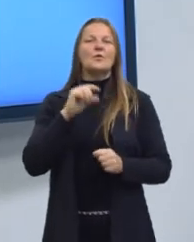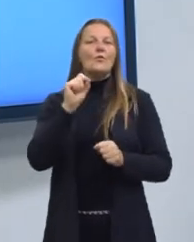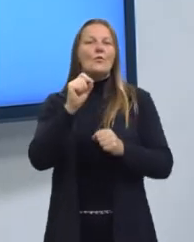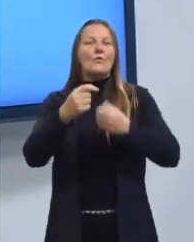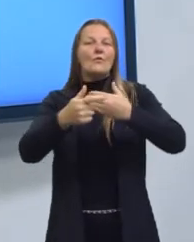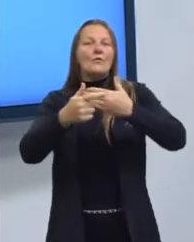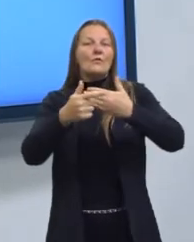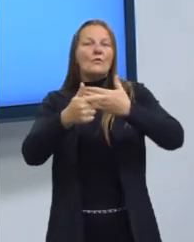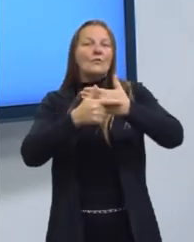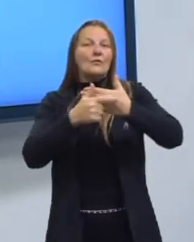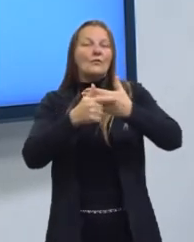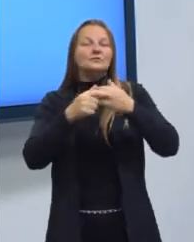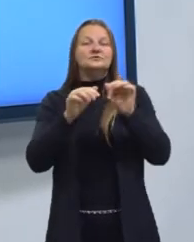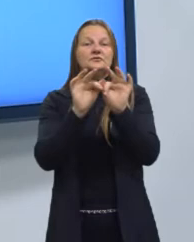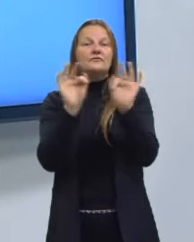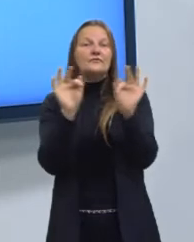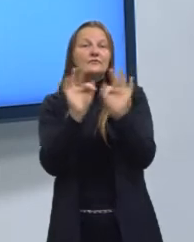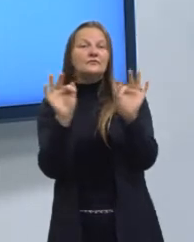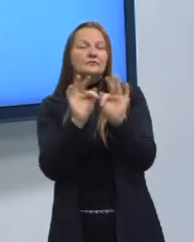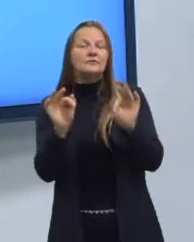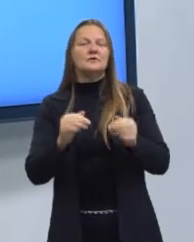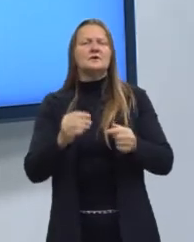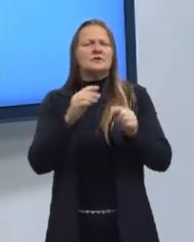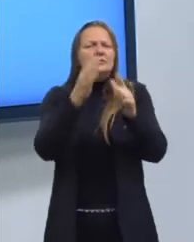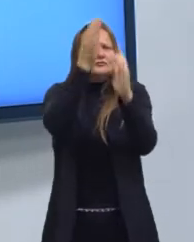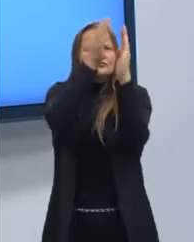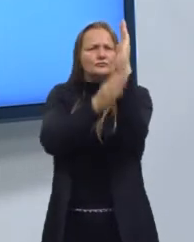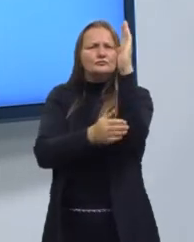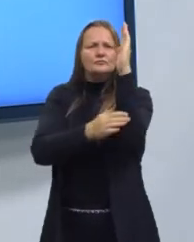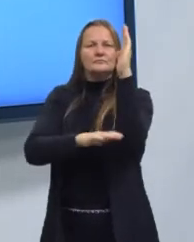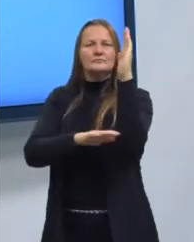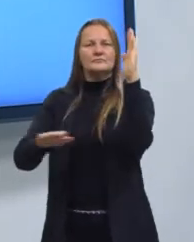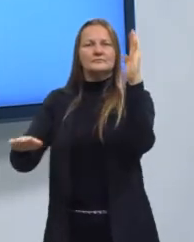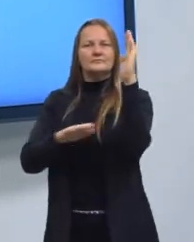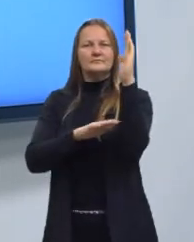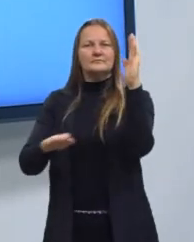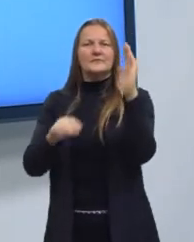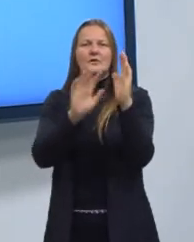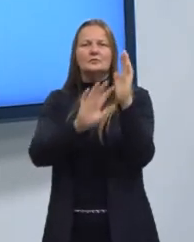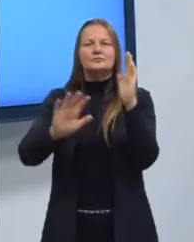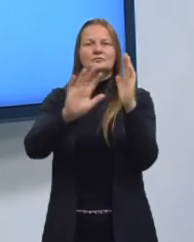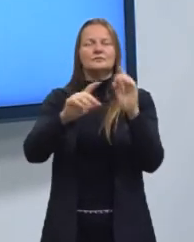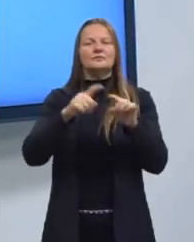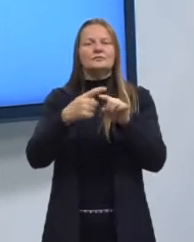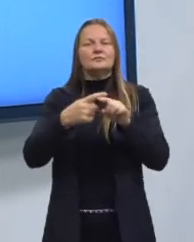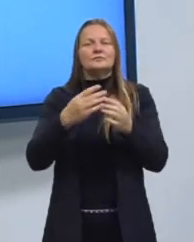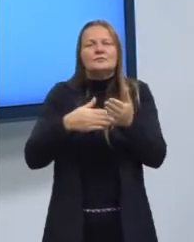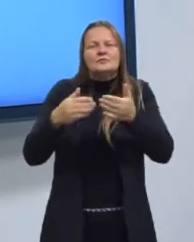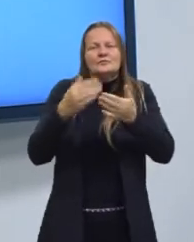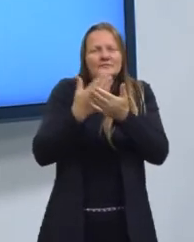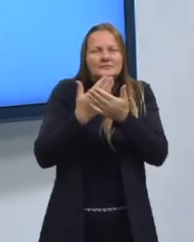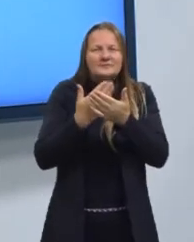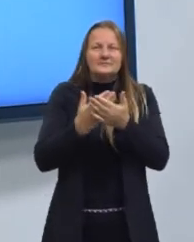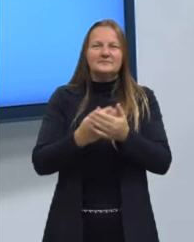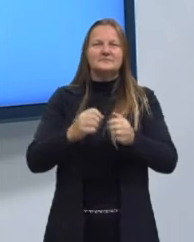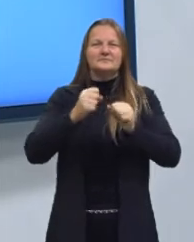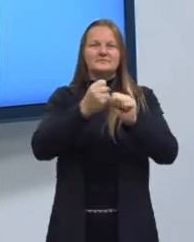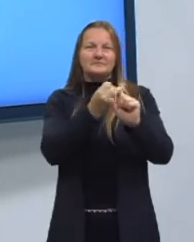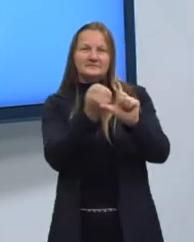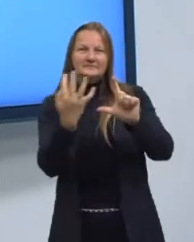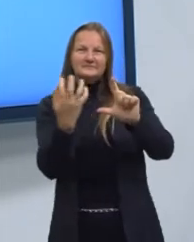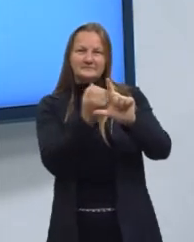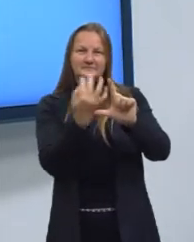funções o plano cartesiano dando continuidade Principalmente nos estudos dos logaritmos